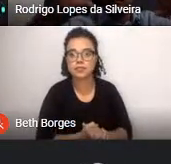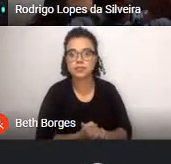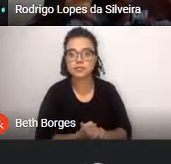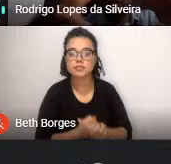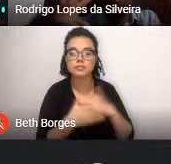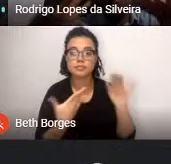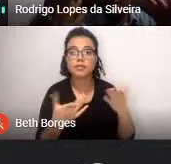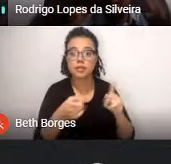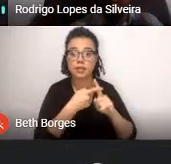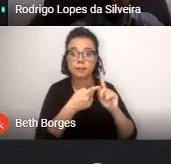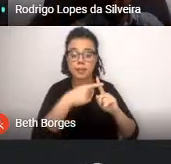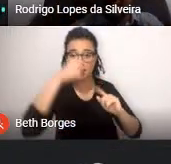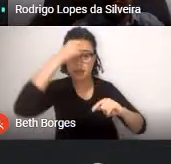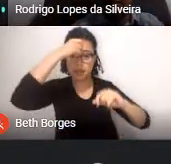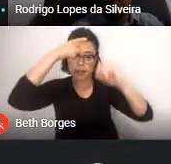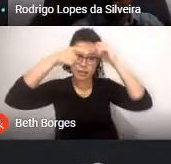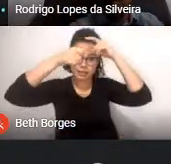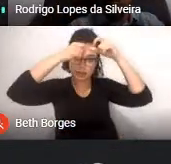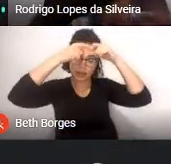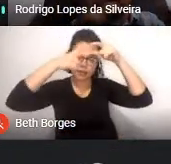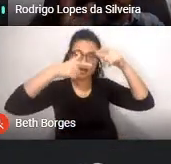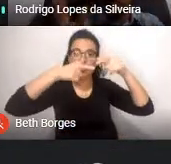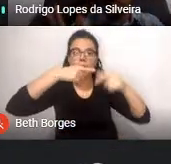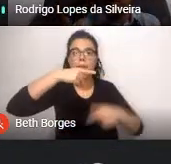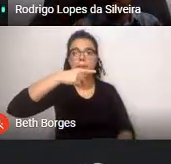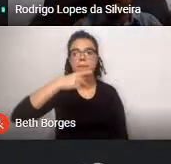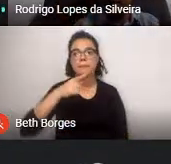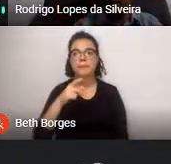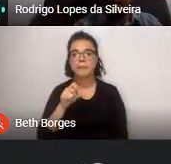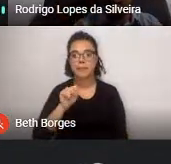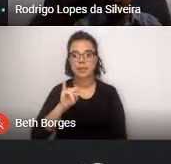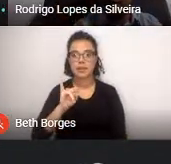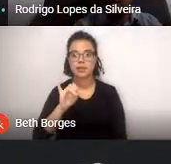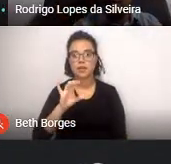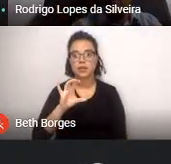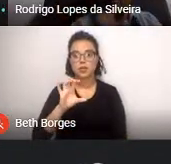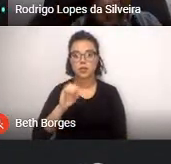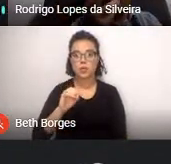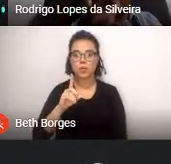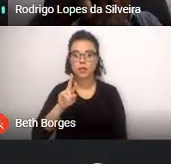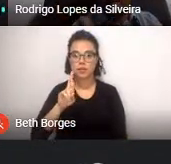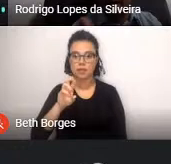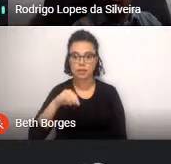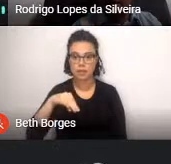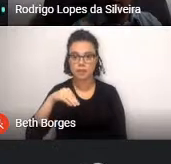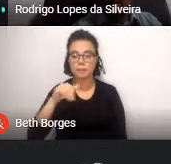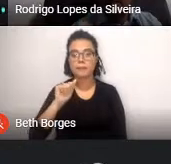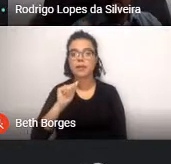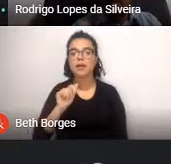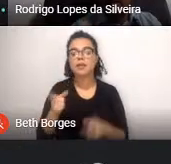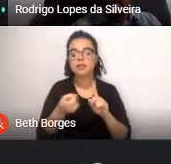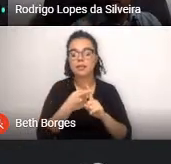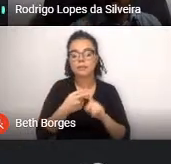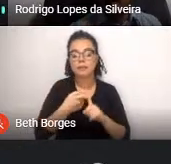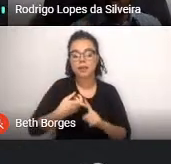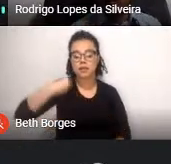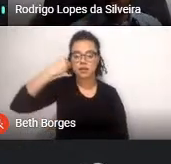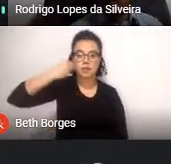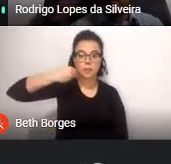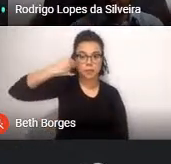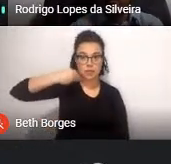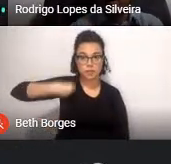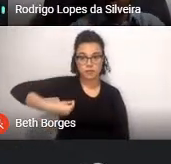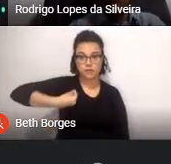da ideia do próprio psicodrama em si, vinculado a todas essas ferramentas vivenciais, onde a